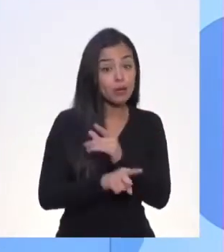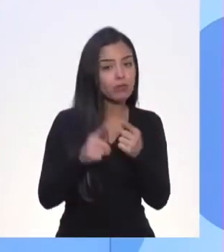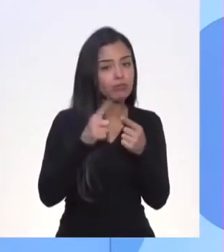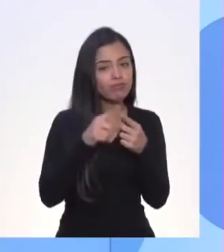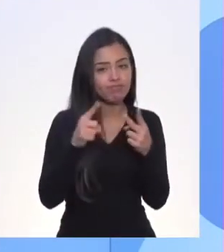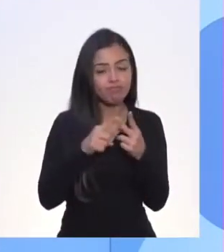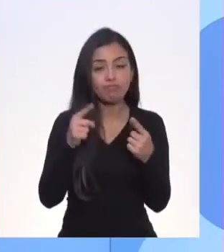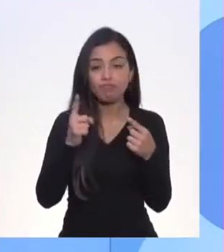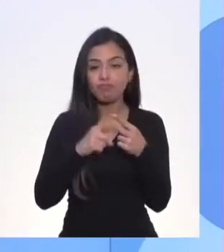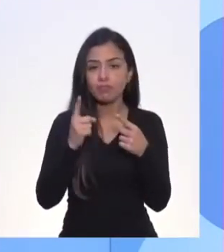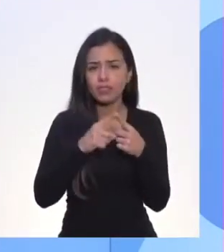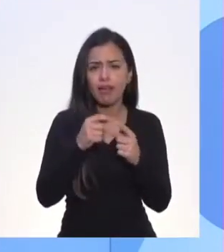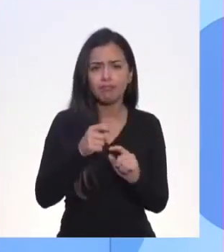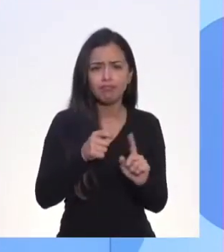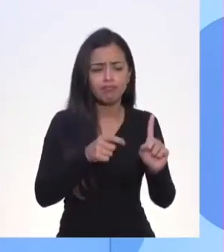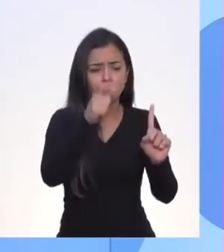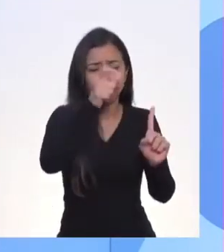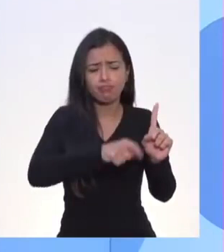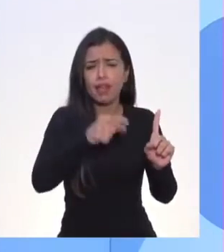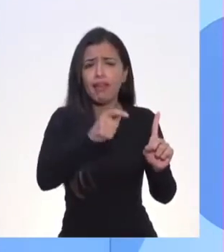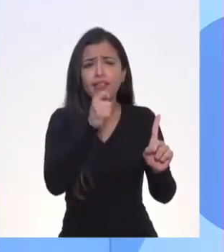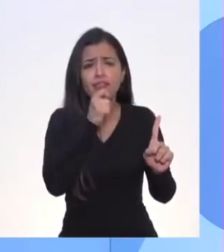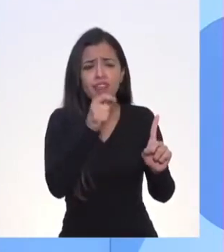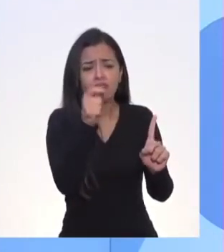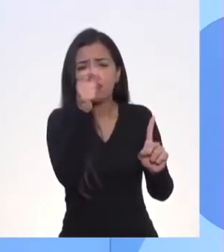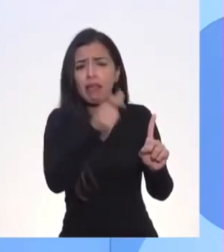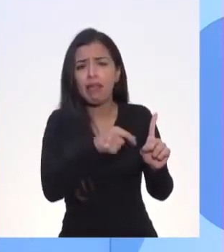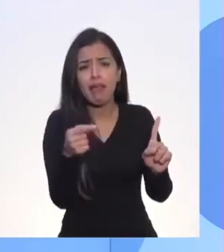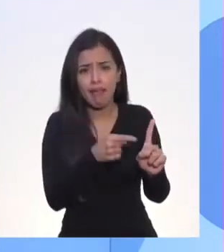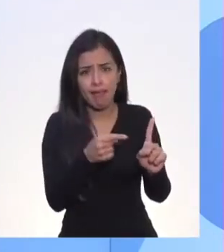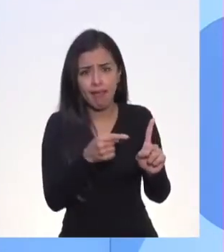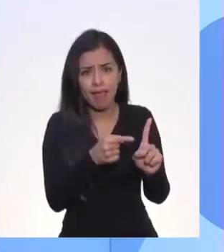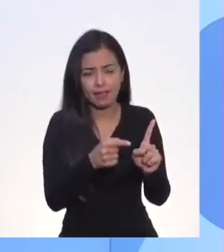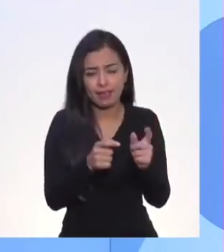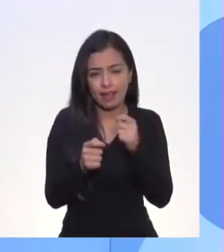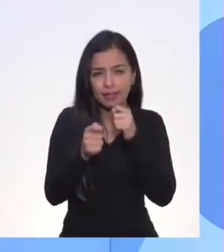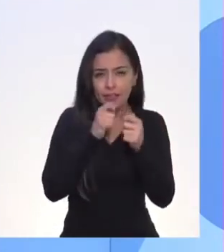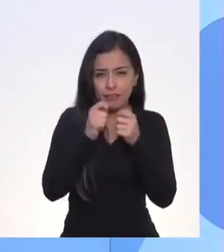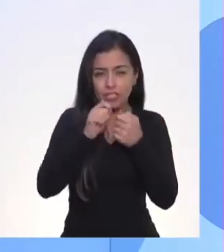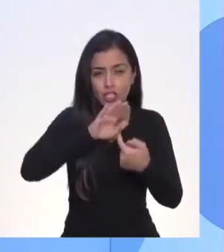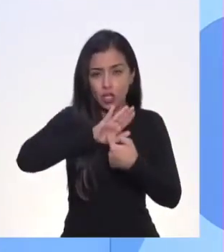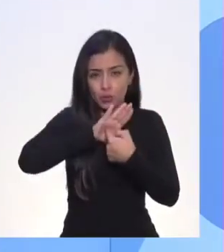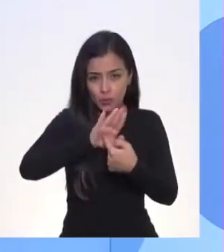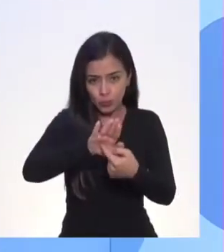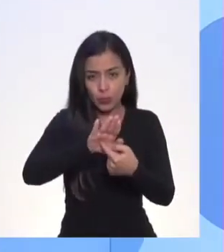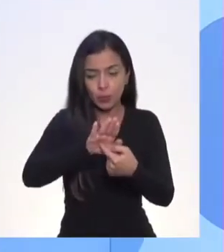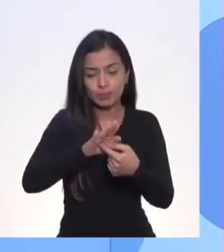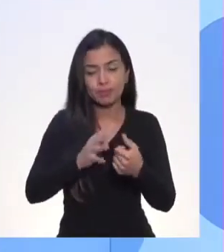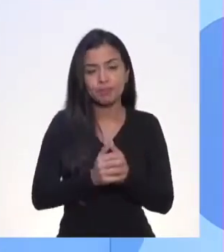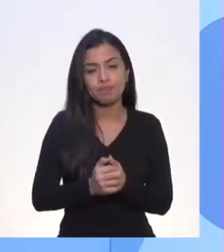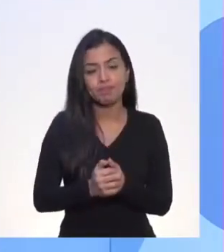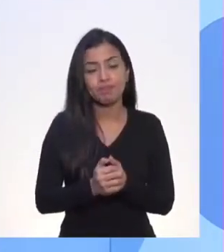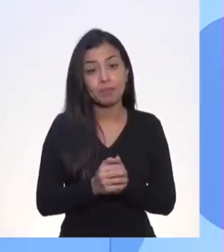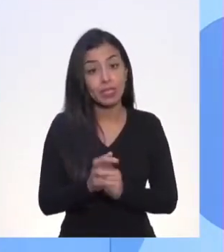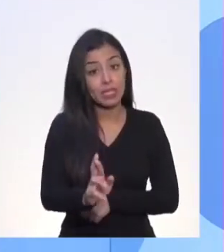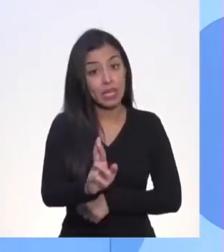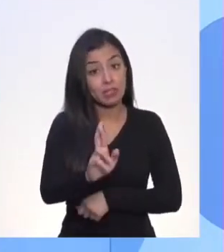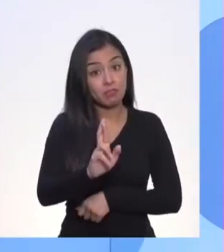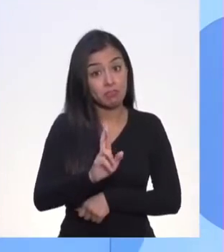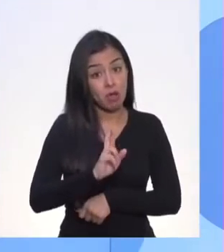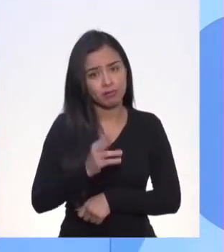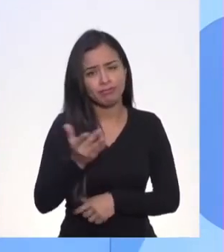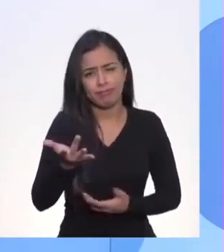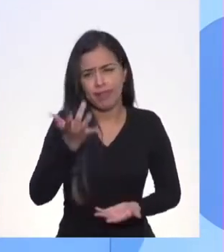é a entrevistada da nossa entrevista aí que a gente fez aqui a simulação. E aí a resposta, né, que